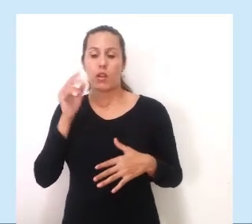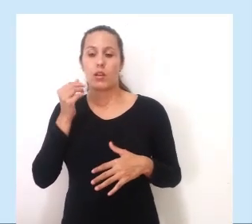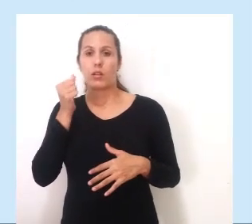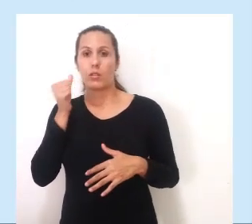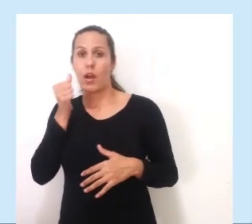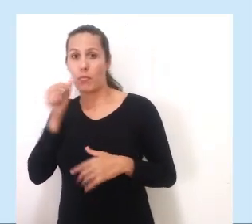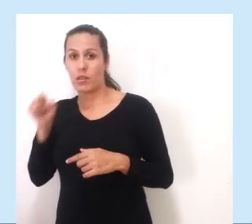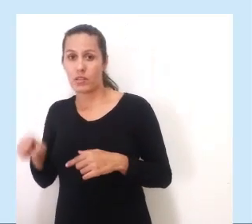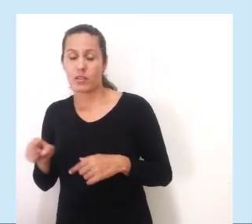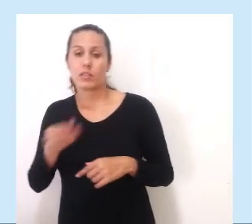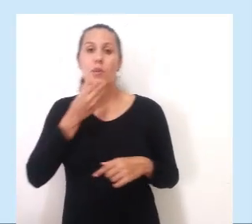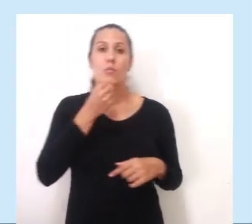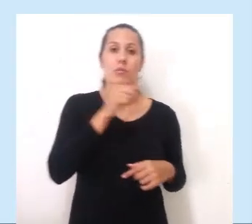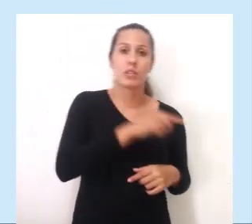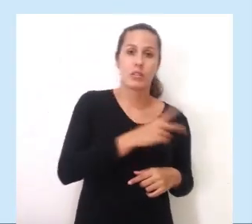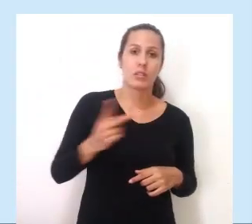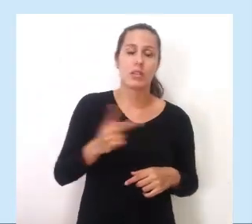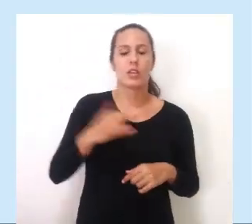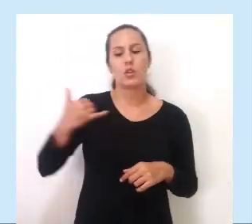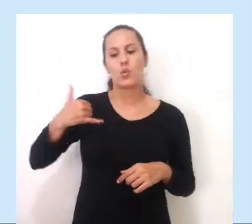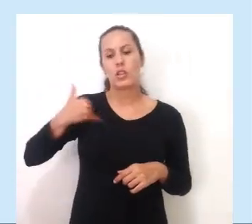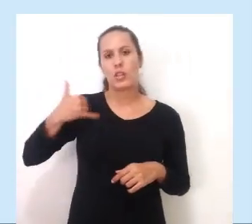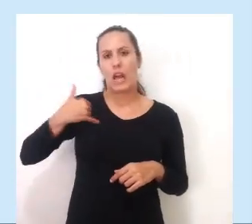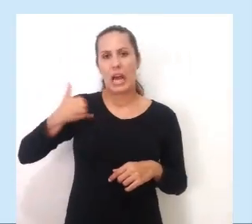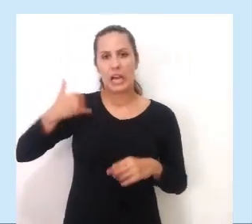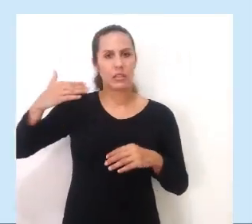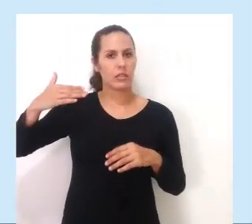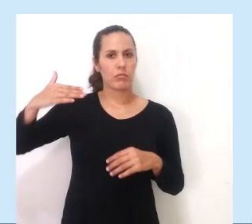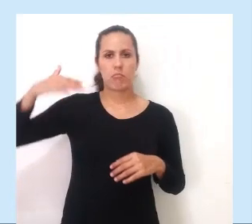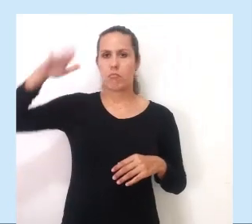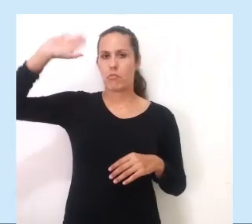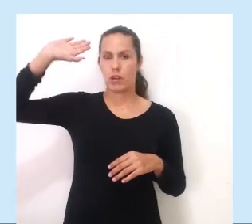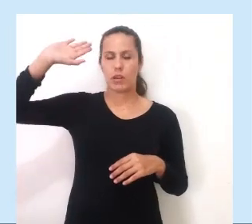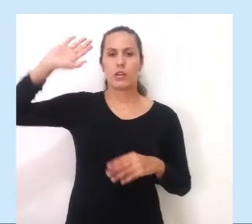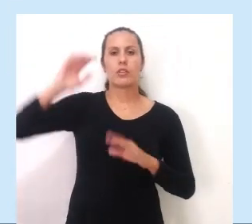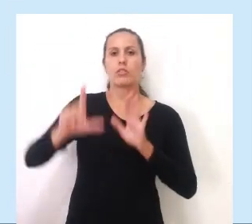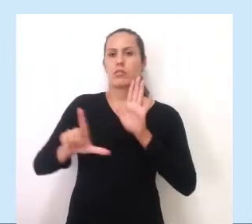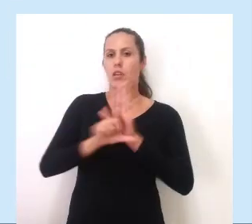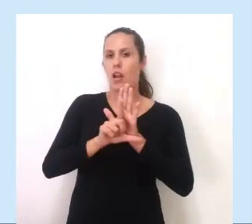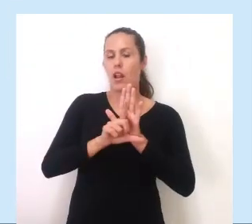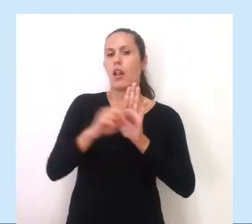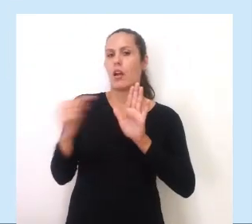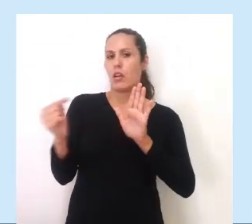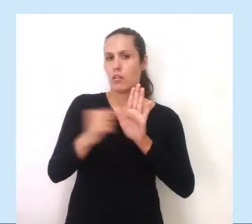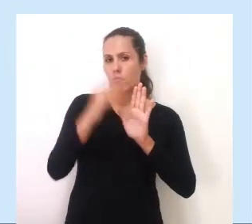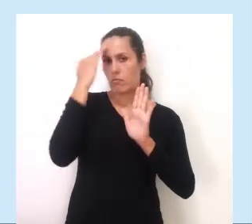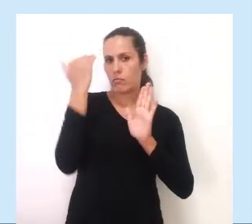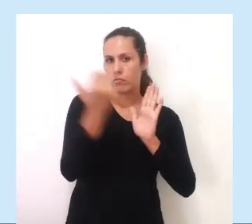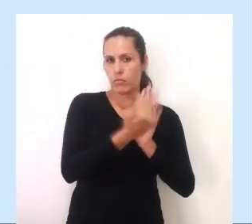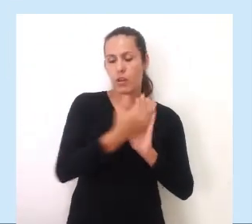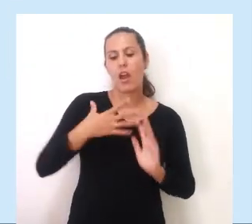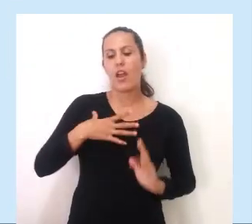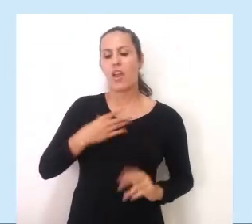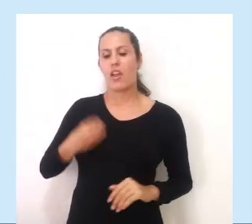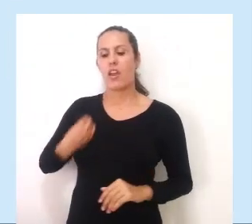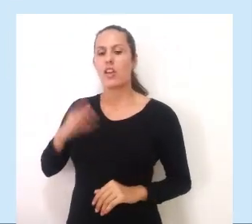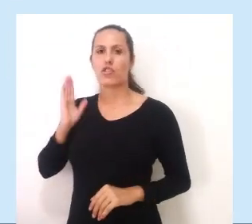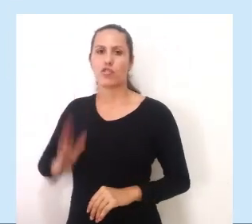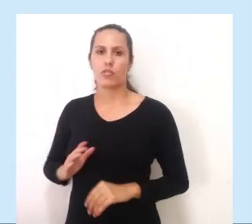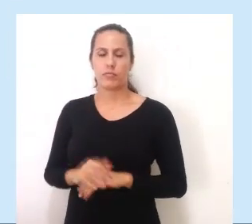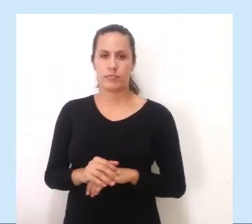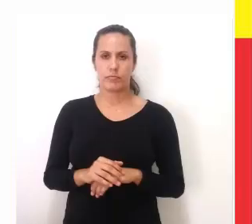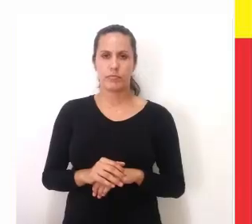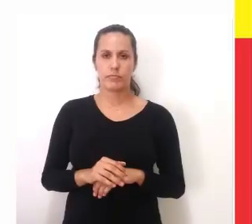tanto vasectomia quanto laqueadura, só com uma certa idade específica determinada por lei e quantidades de filhos